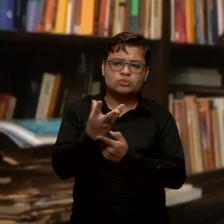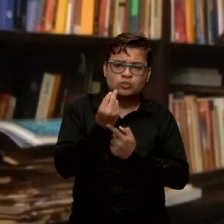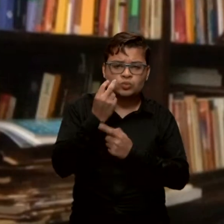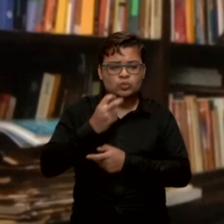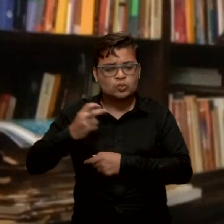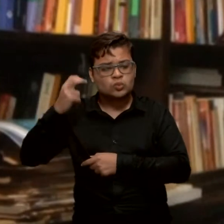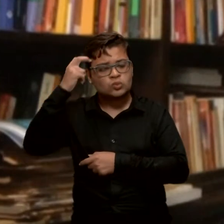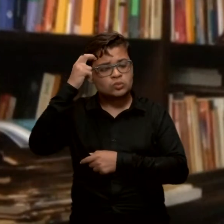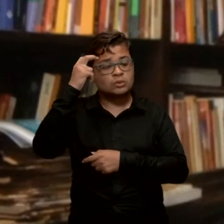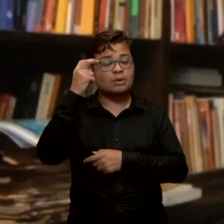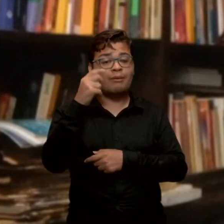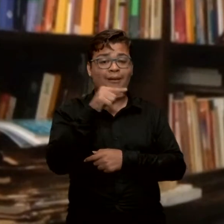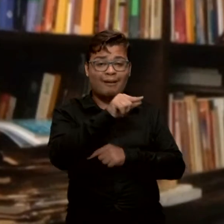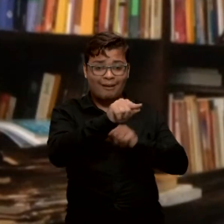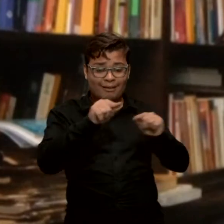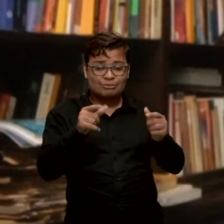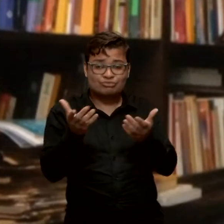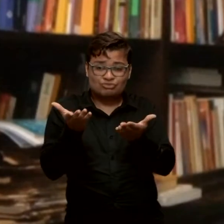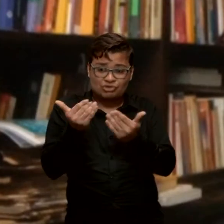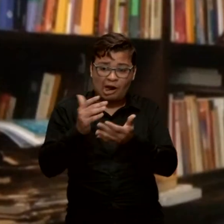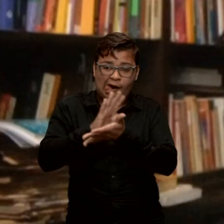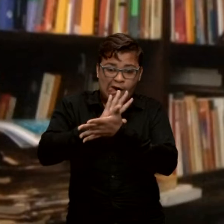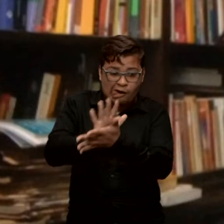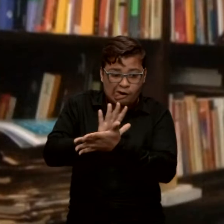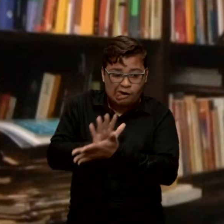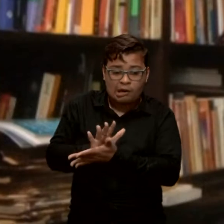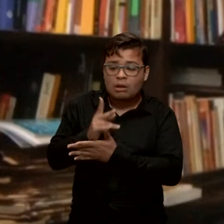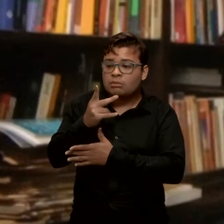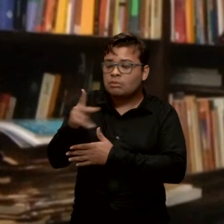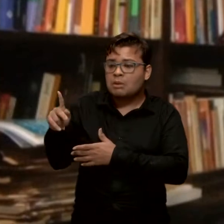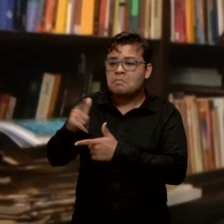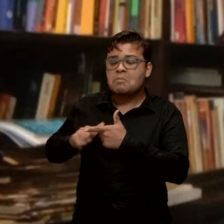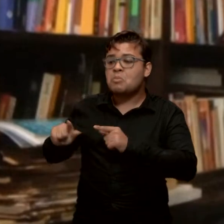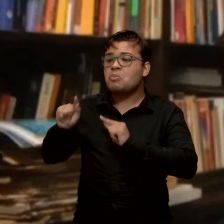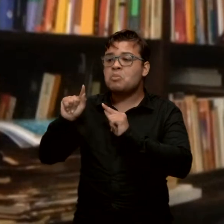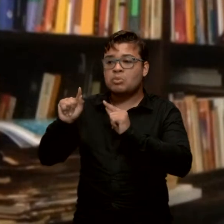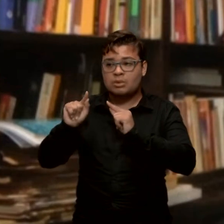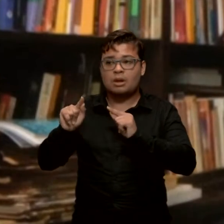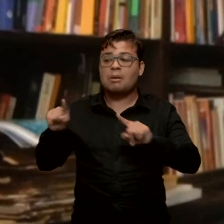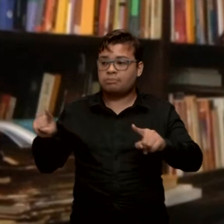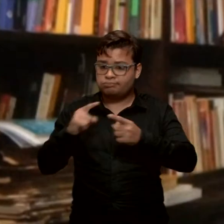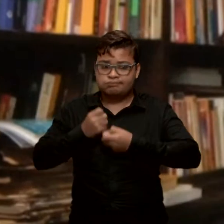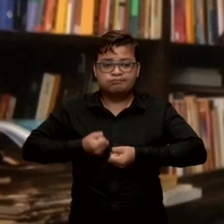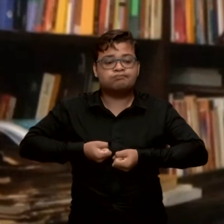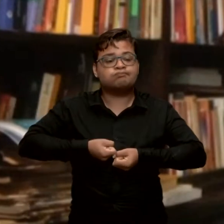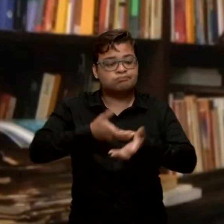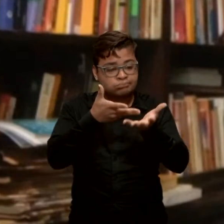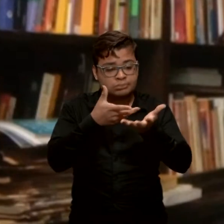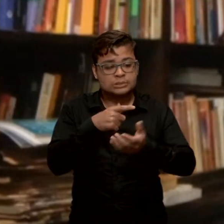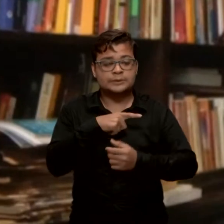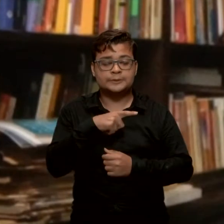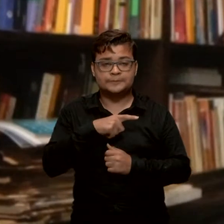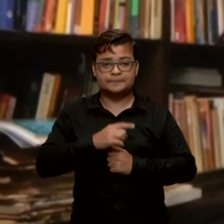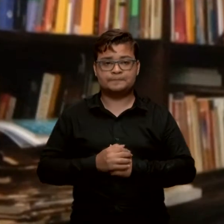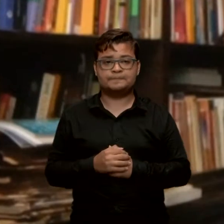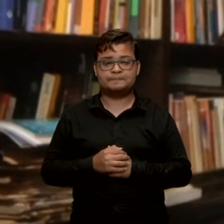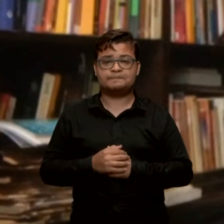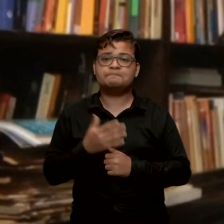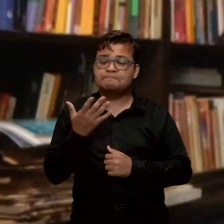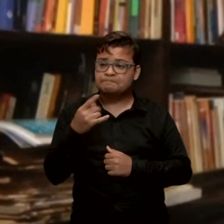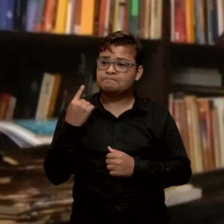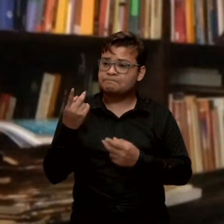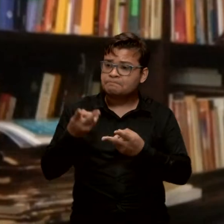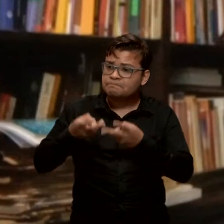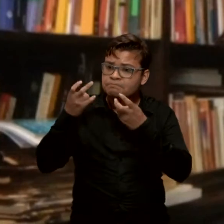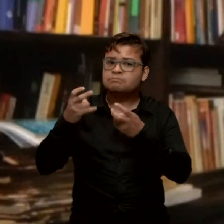juventude marginalizada. Então, a gente pode dizer, sim, que existe aí, né, um elemento, assim, uma dimensão